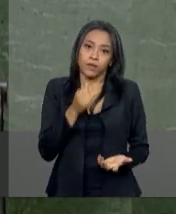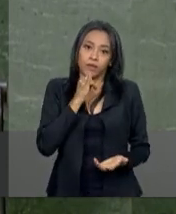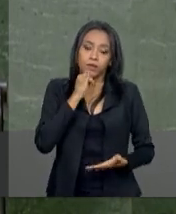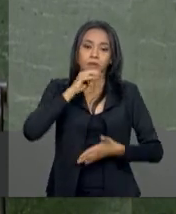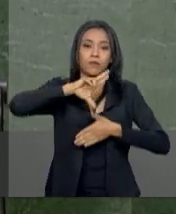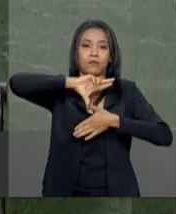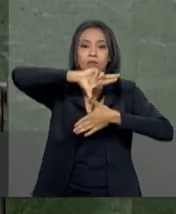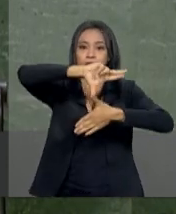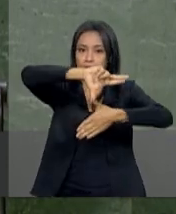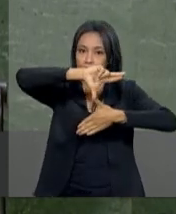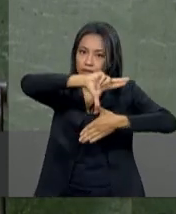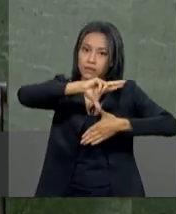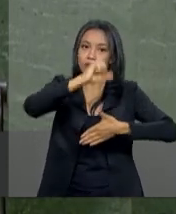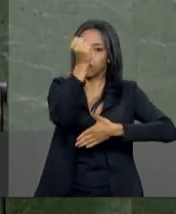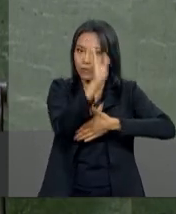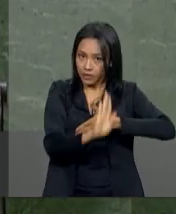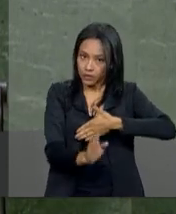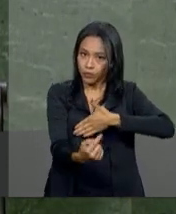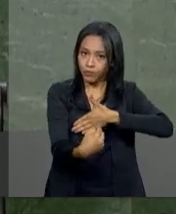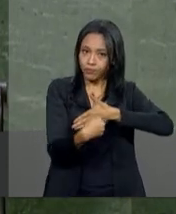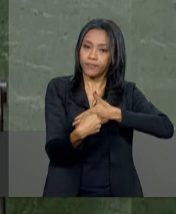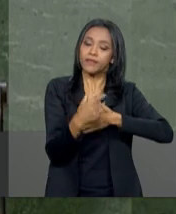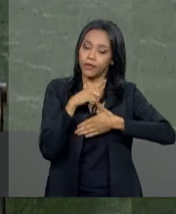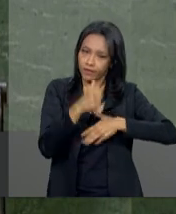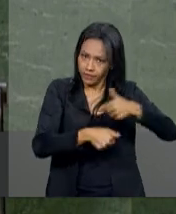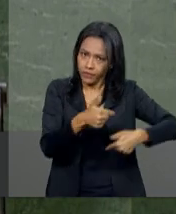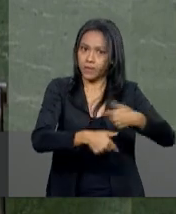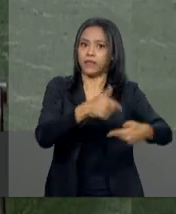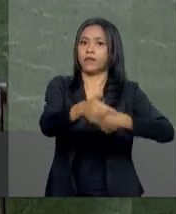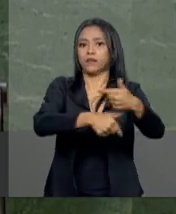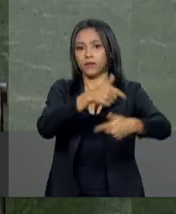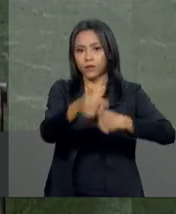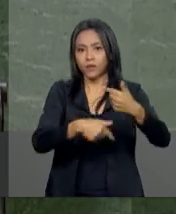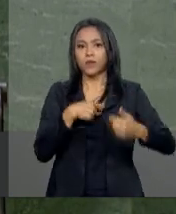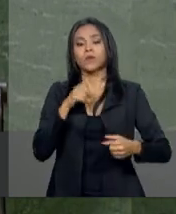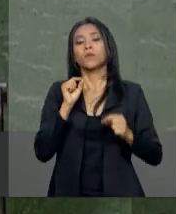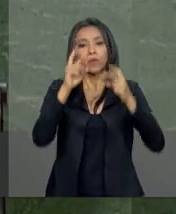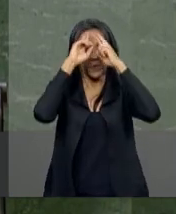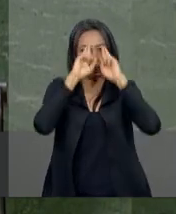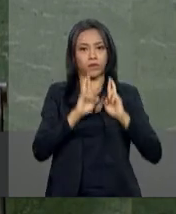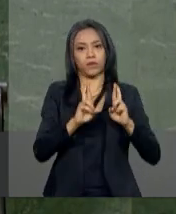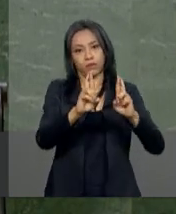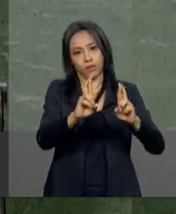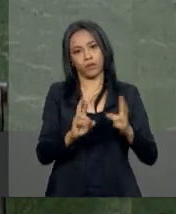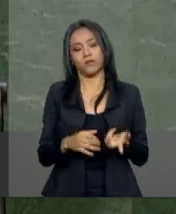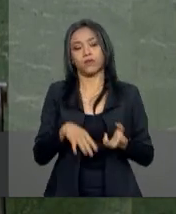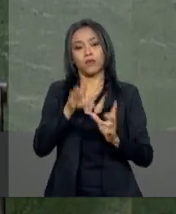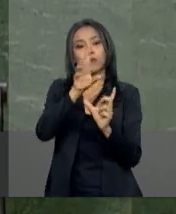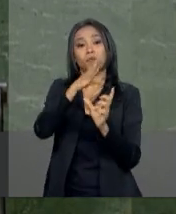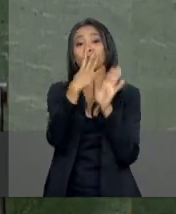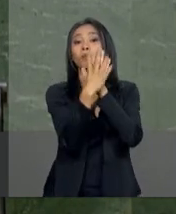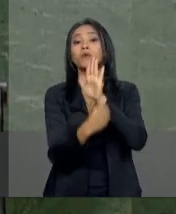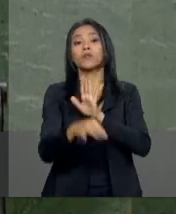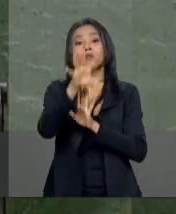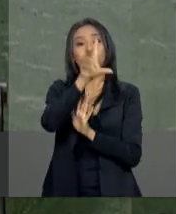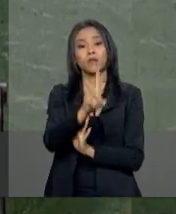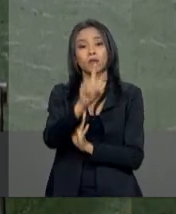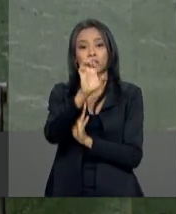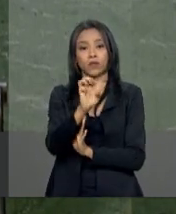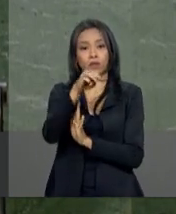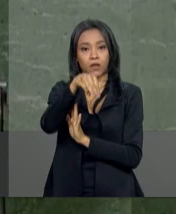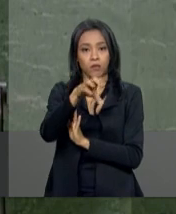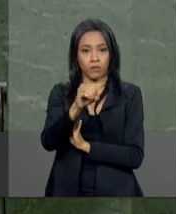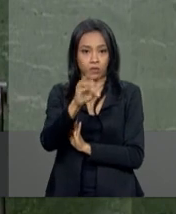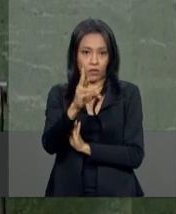o brasil tem trabalhado pela preservação da democracia e dos direitos humanos